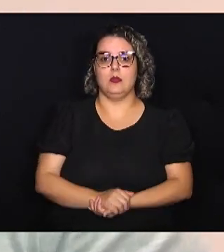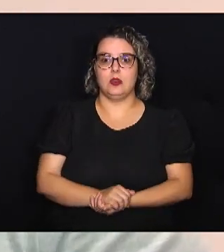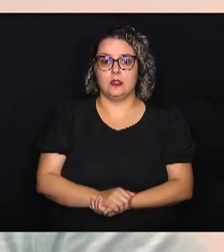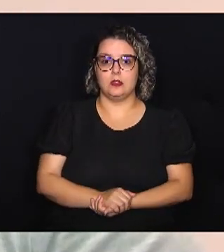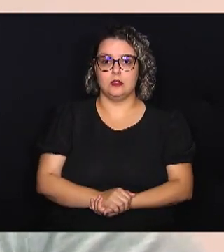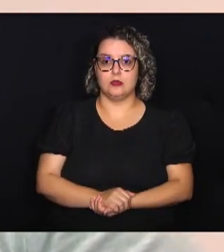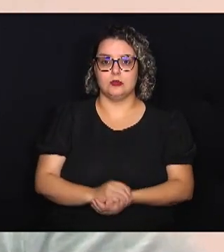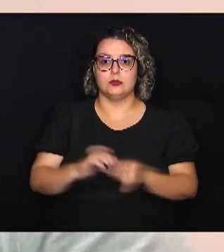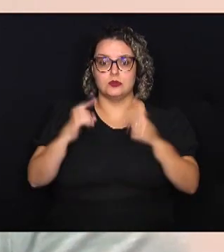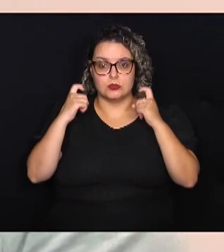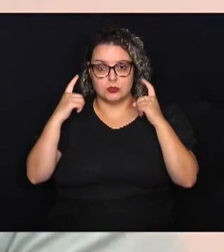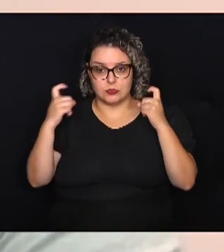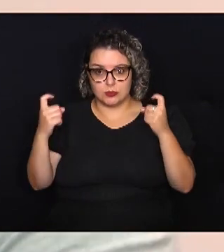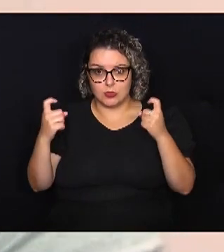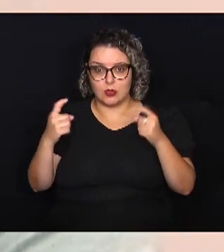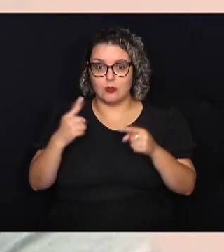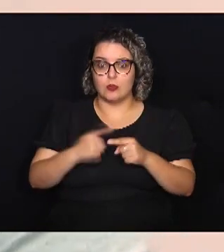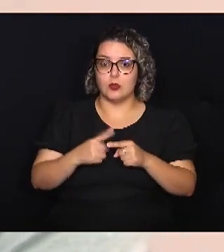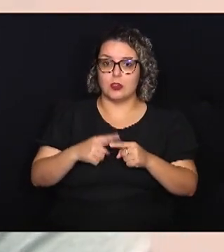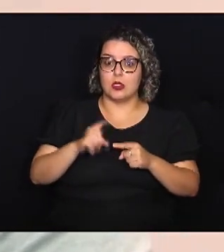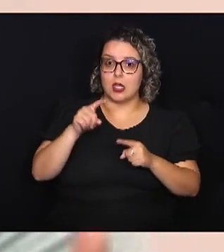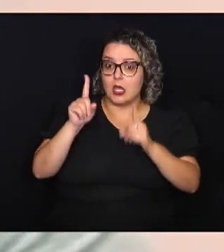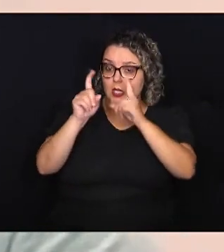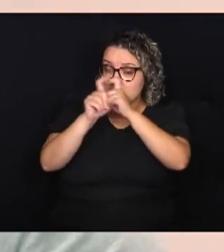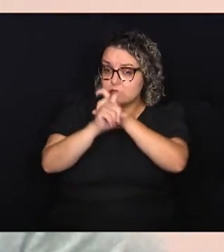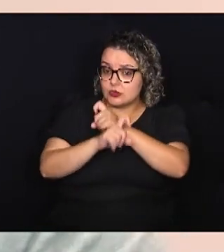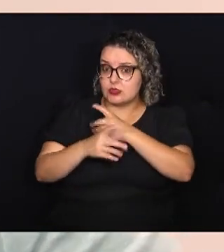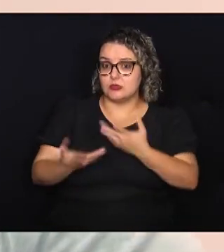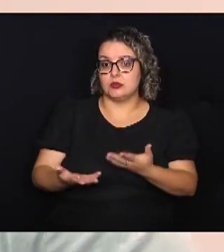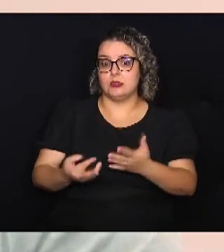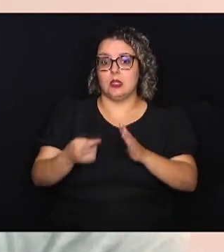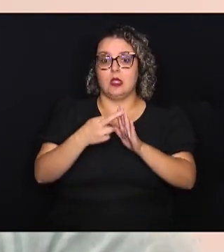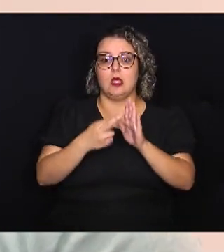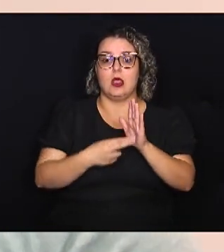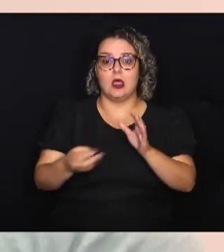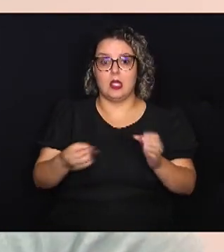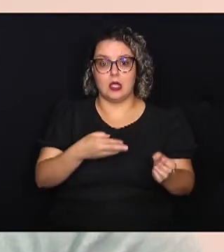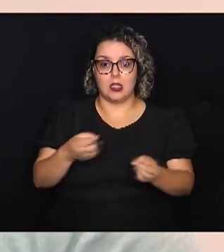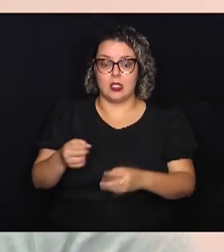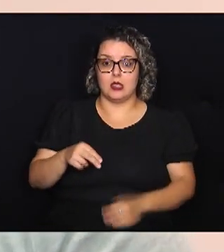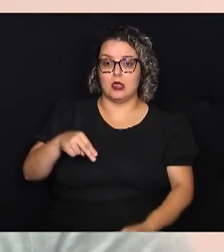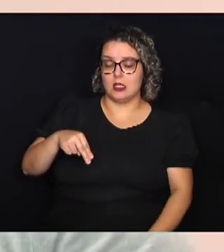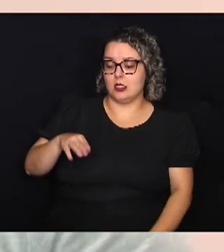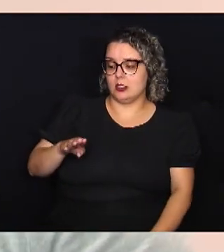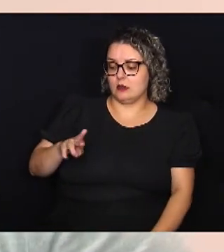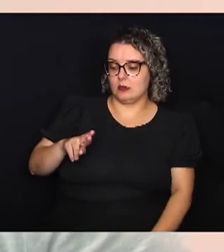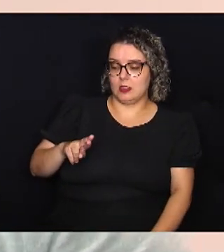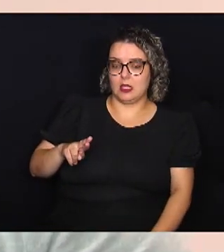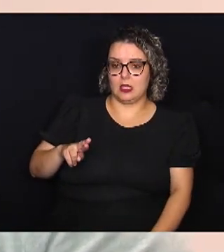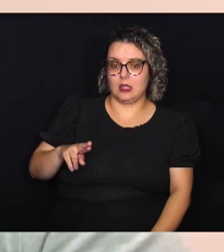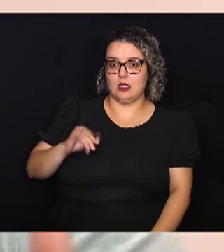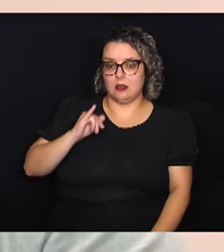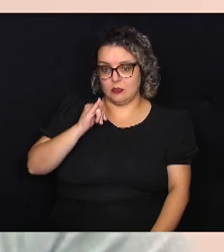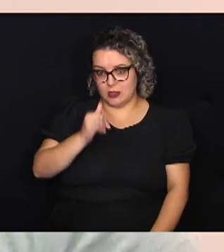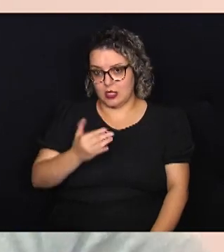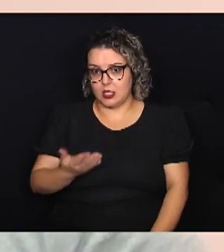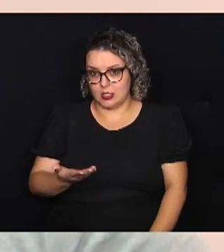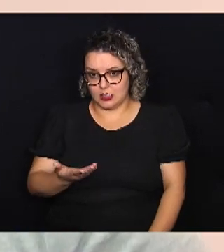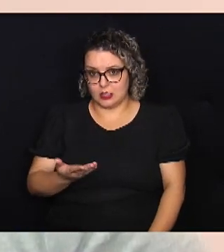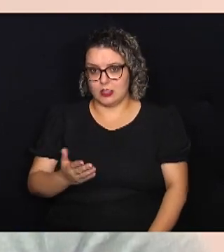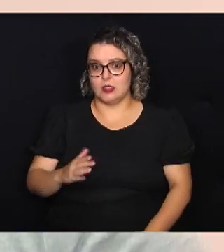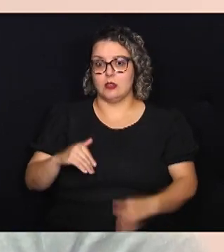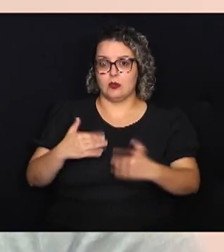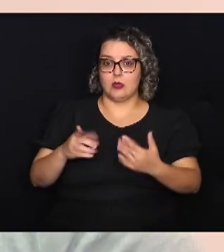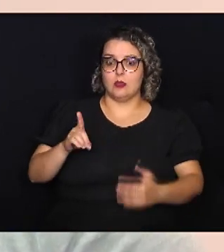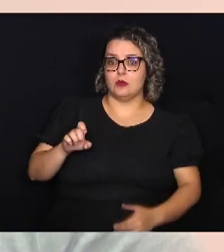ruído, porque é muito complexo de colocar a regra atual, que é a NBR que fala do qual que é os decibéis que